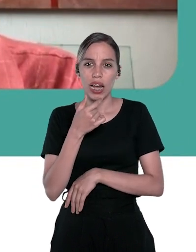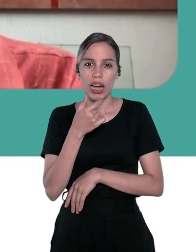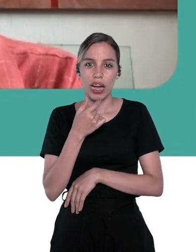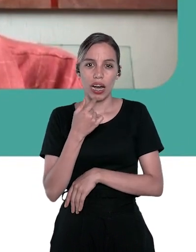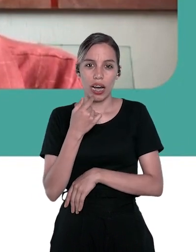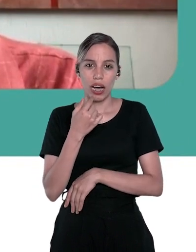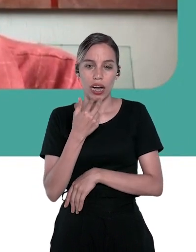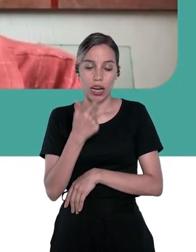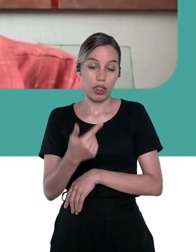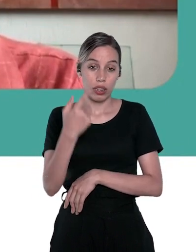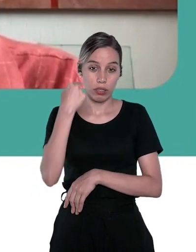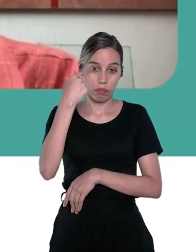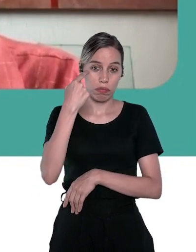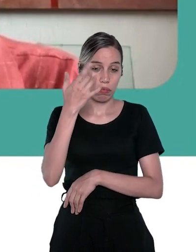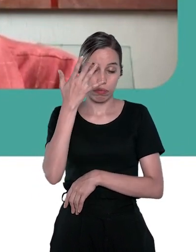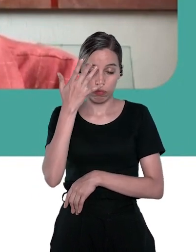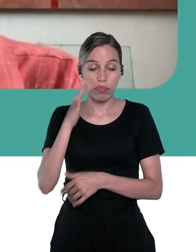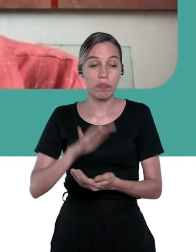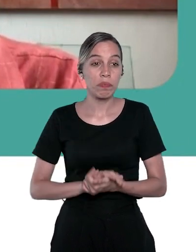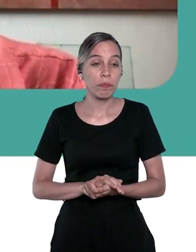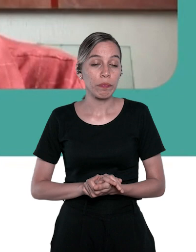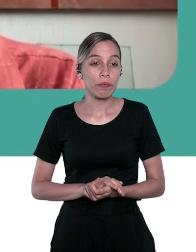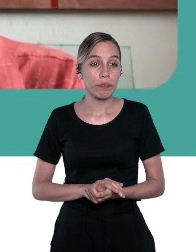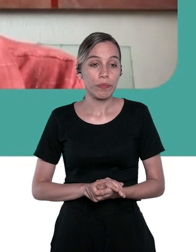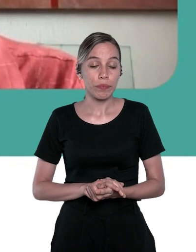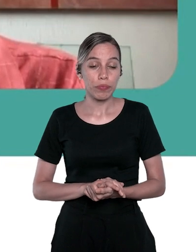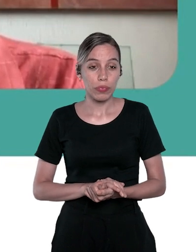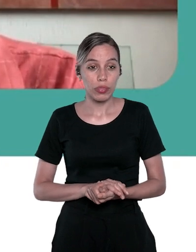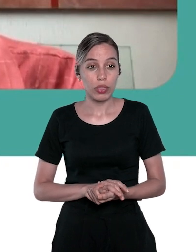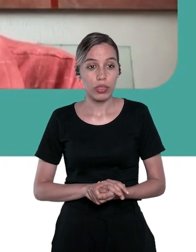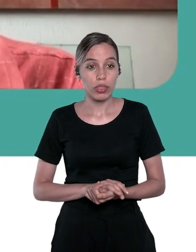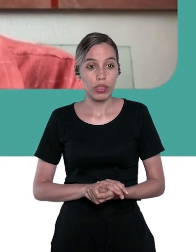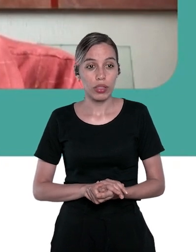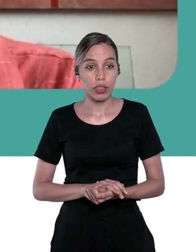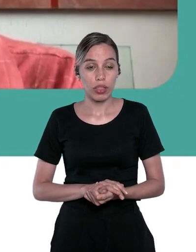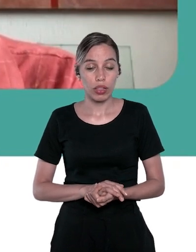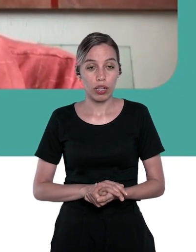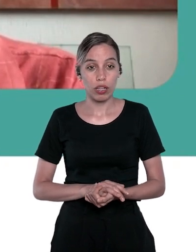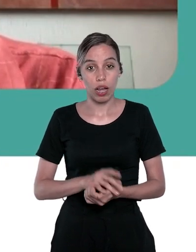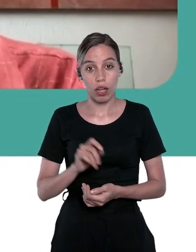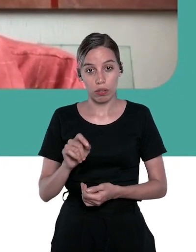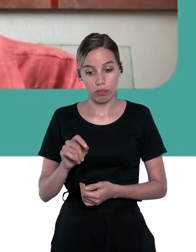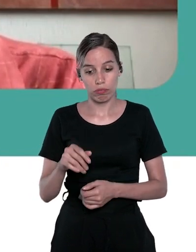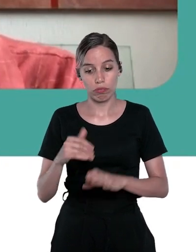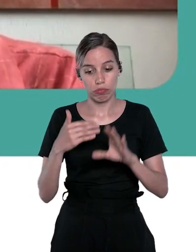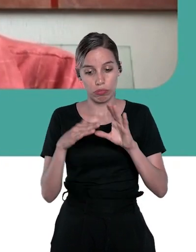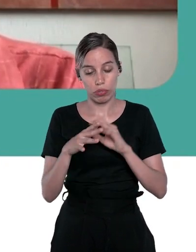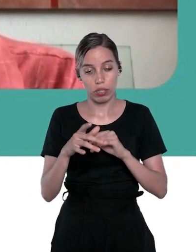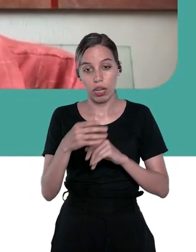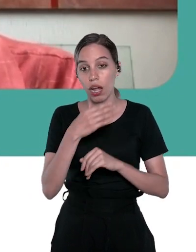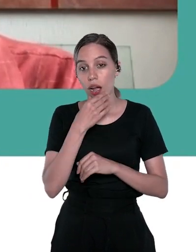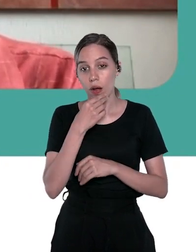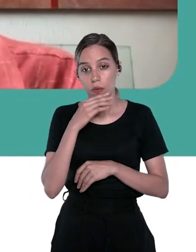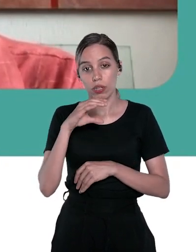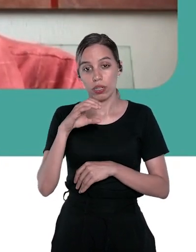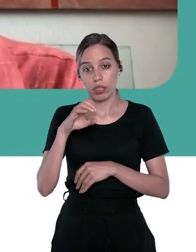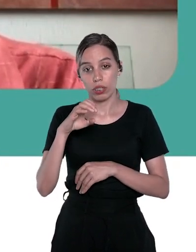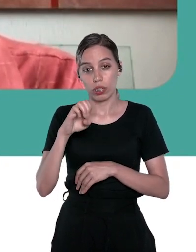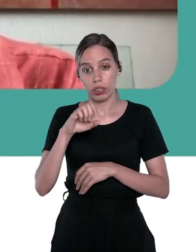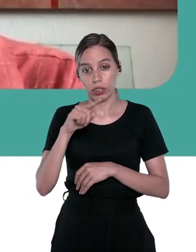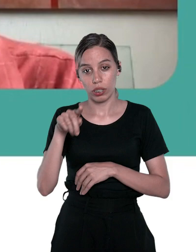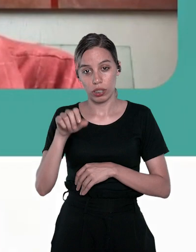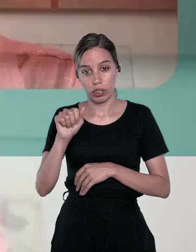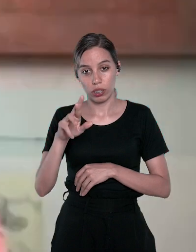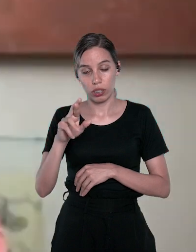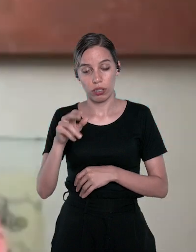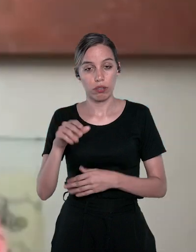uma homenagem ao poeta, o grande poeta peruano, César Vallejo. E hoje, graças